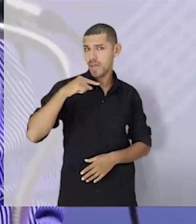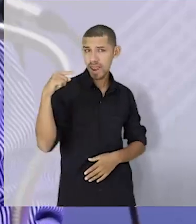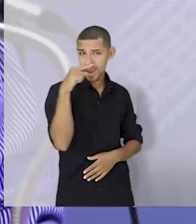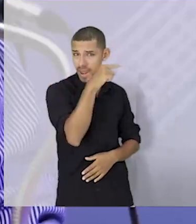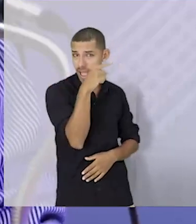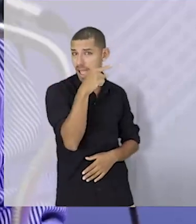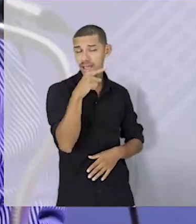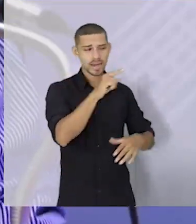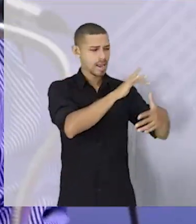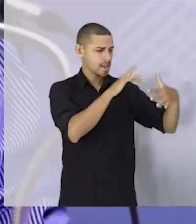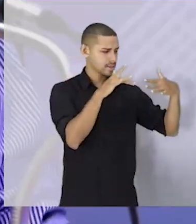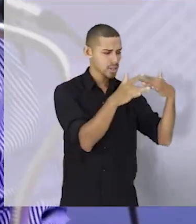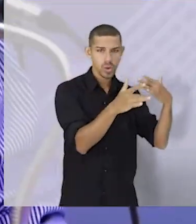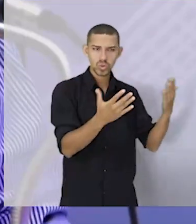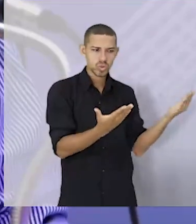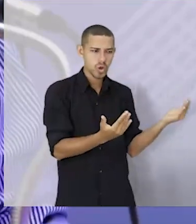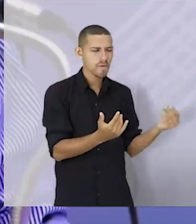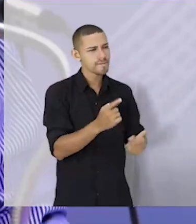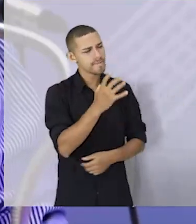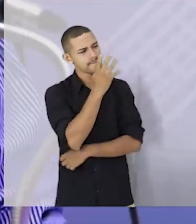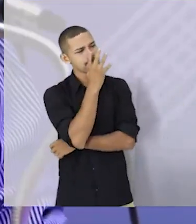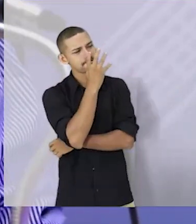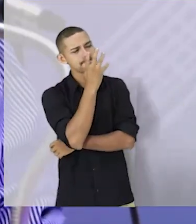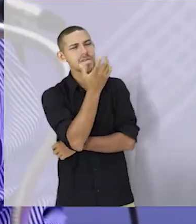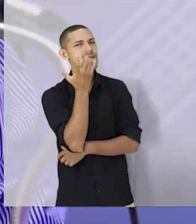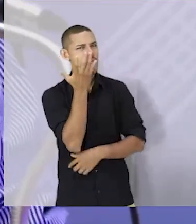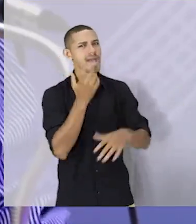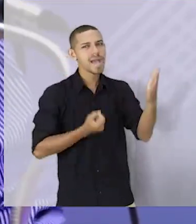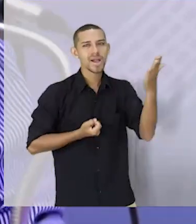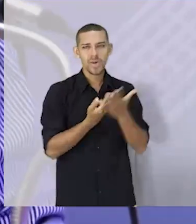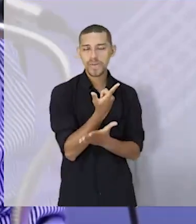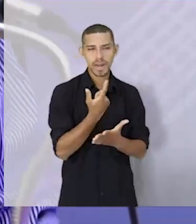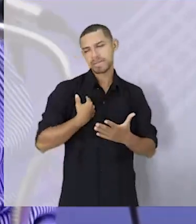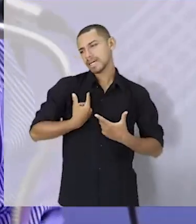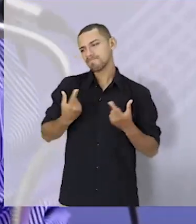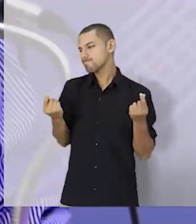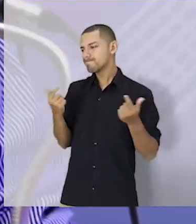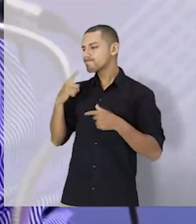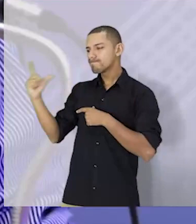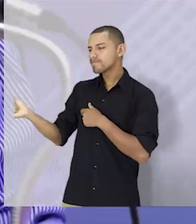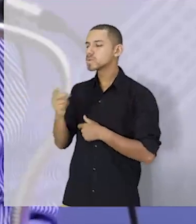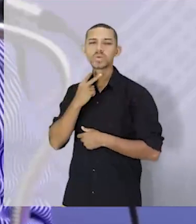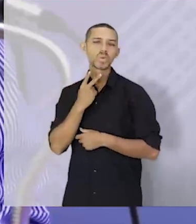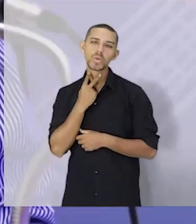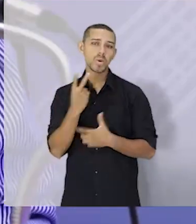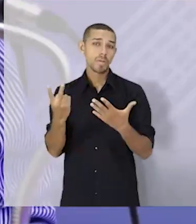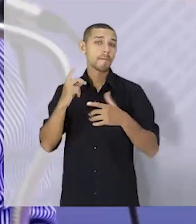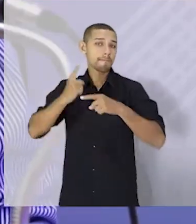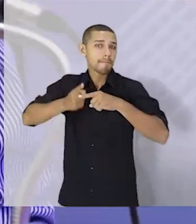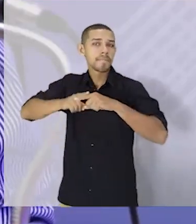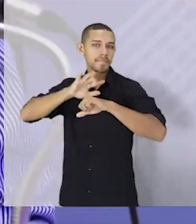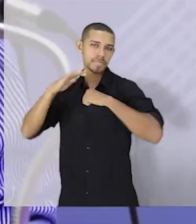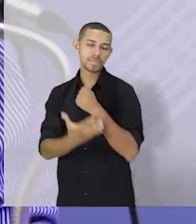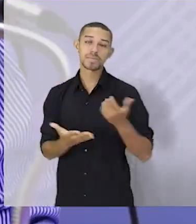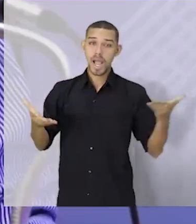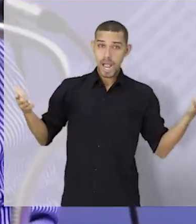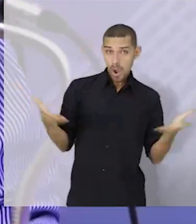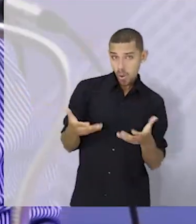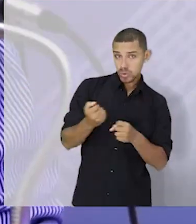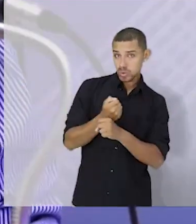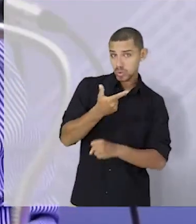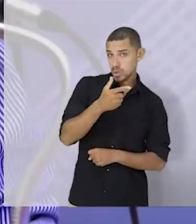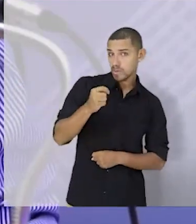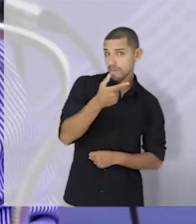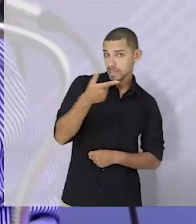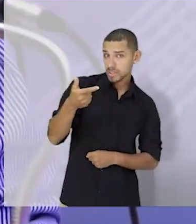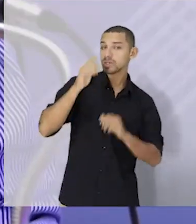aquele jovem, ele vai querer comprar o tênis, mesmo que ele não pudesse sair por conta da pandemia. Mas hoje ele já pode sair. Então, ele já queria